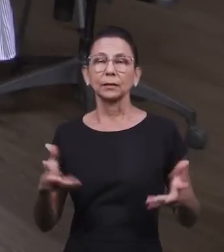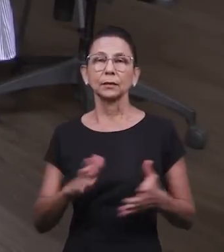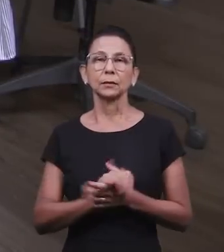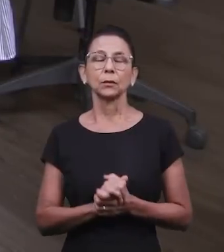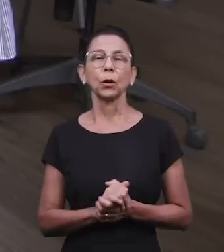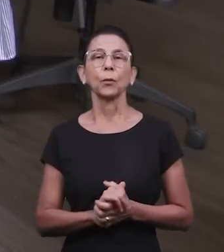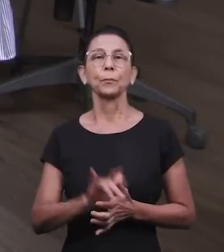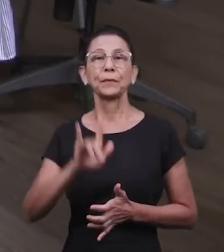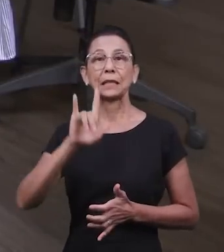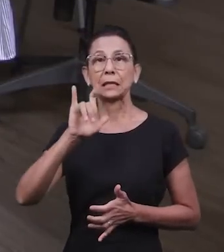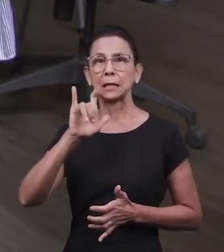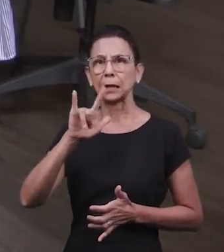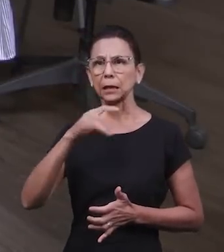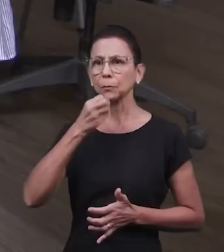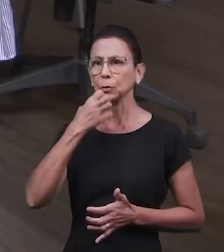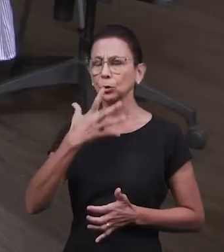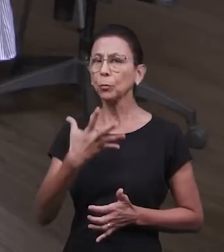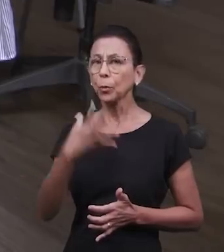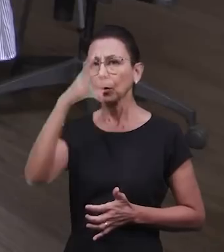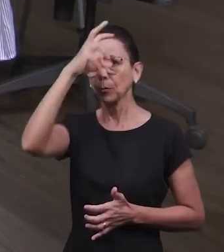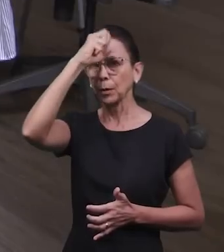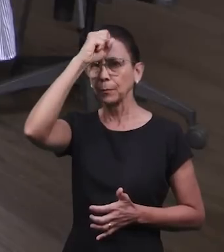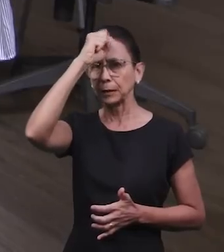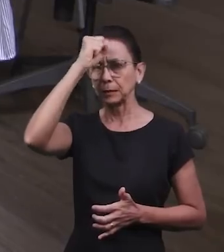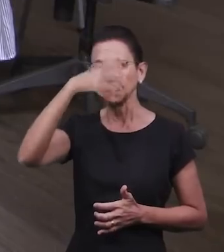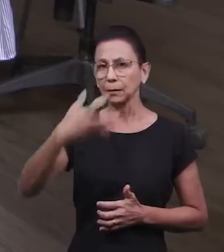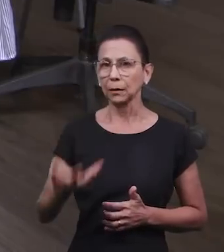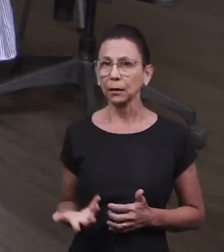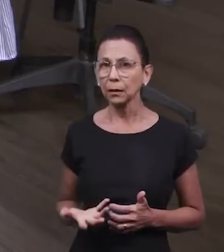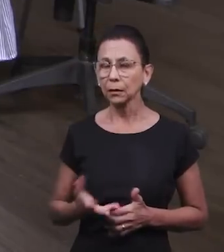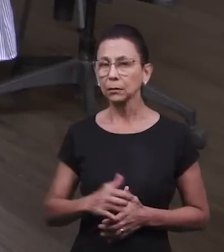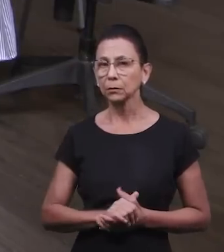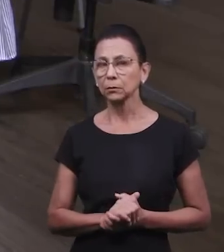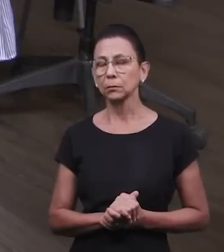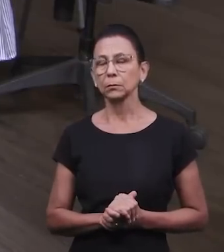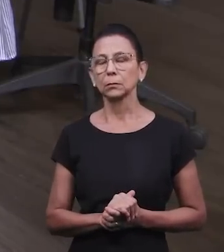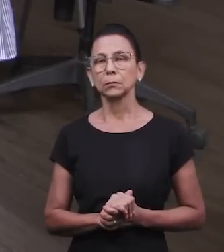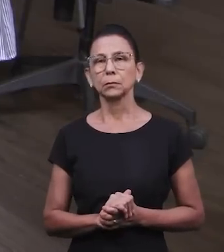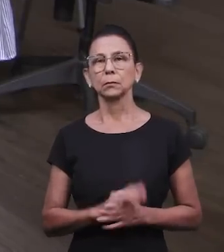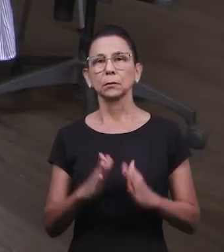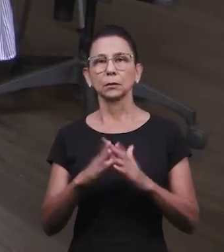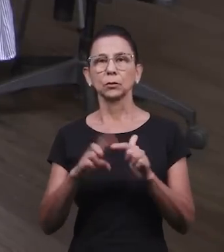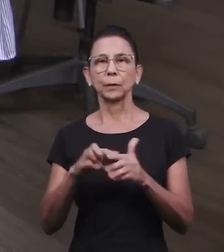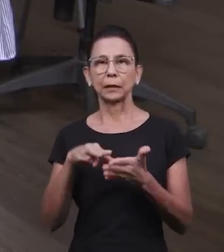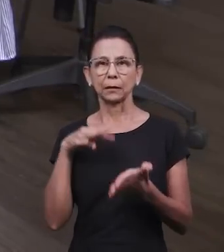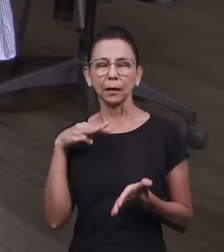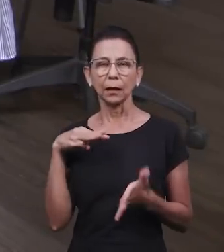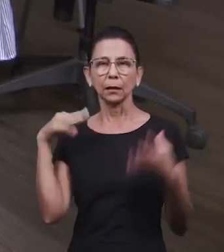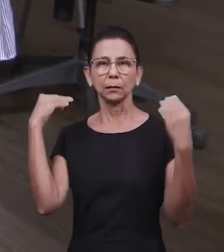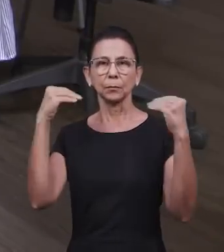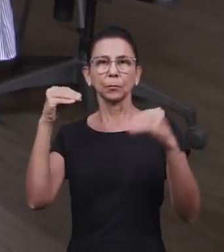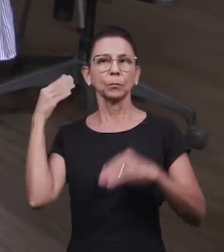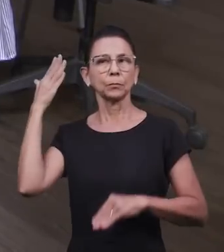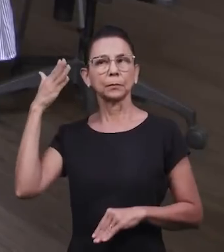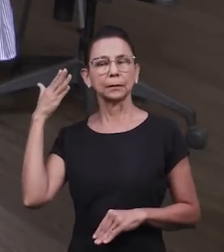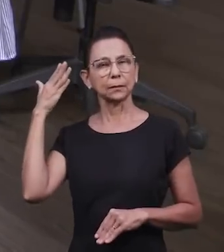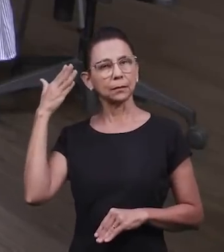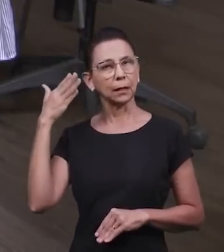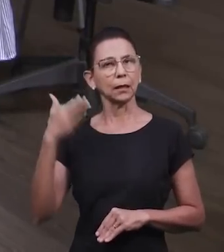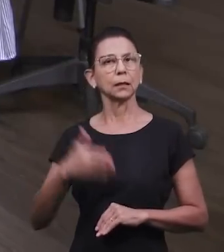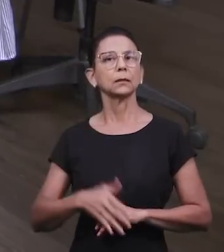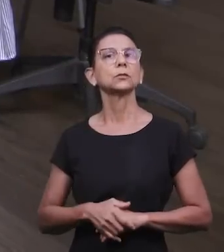o Instagram, das próprias mensagens que nós temos no Instagram das redes da Igreja Cristã Maranata. Então a gente tem vários